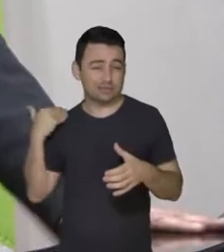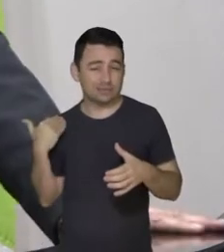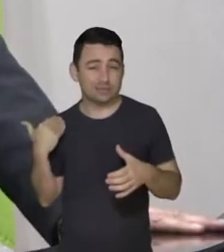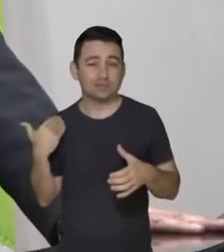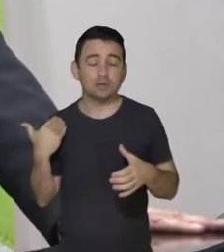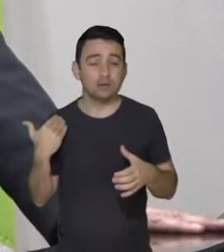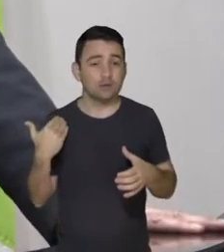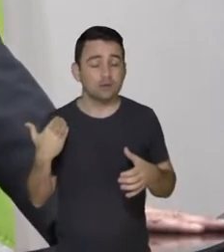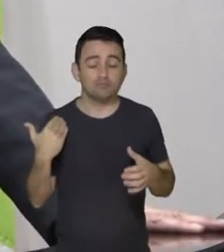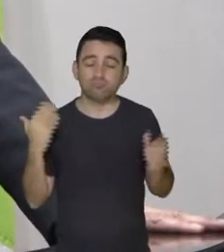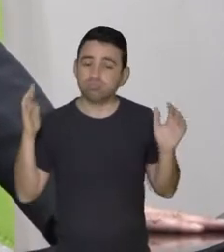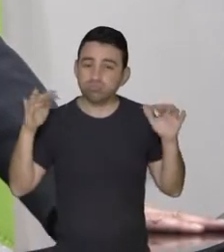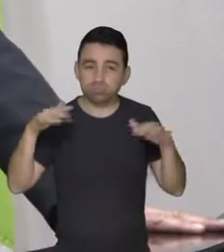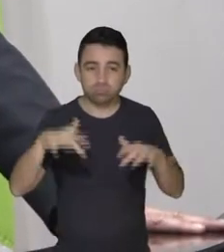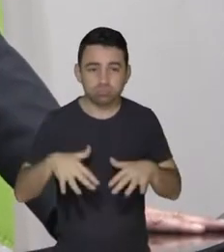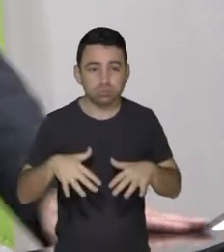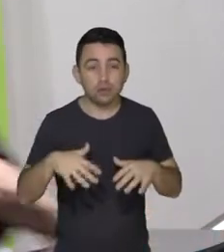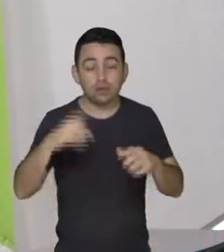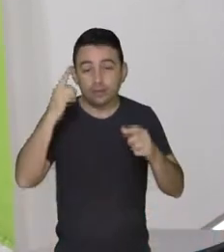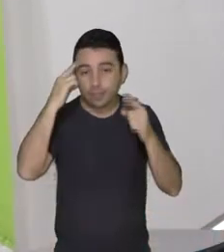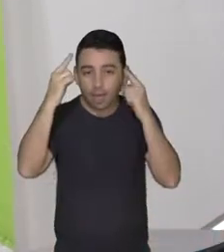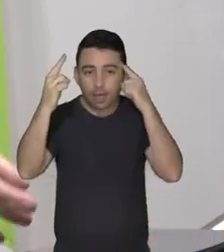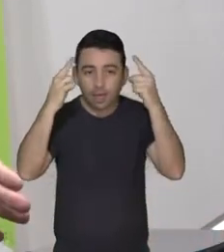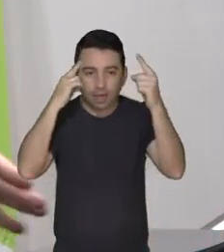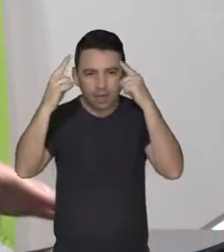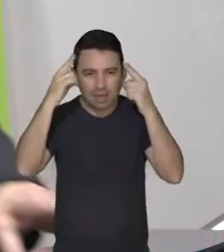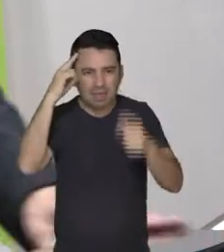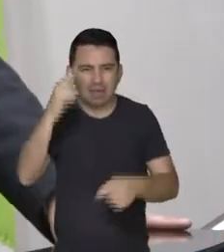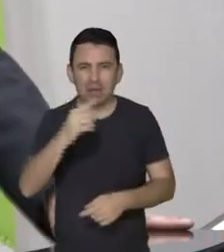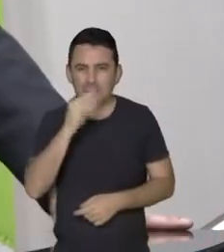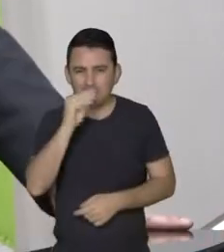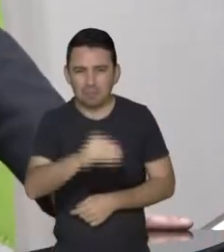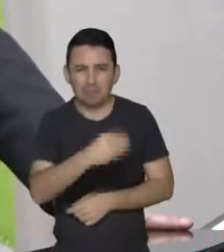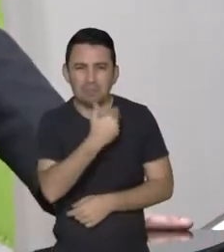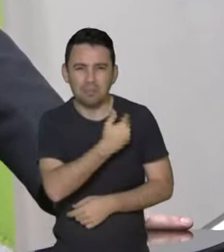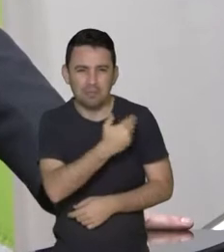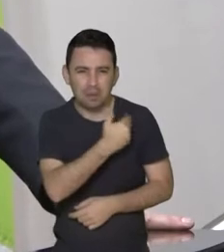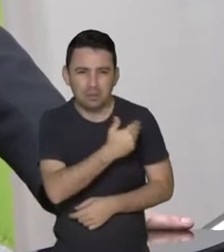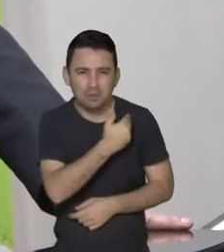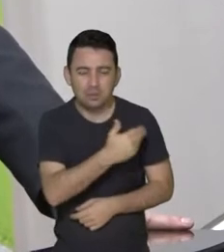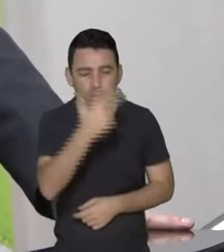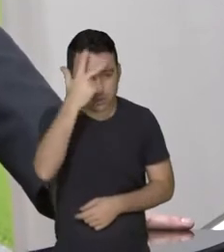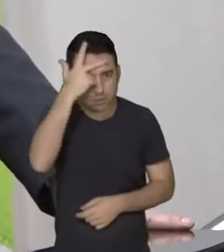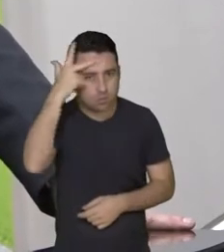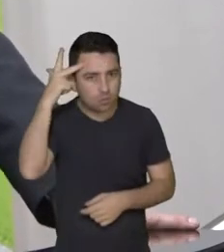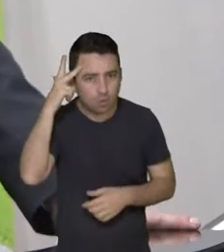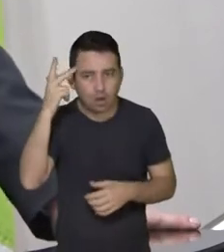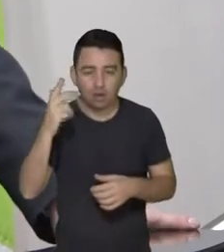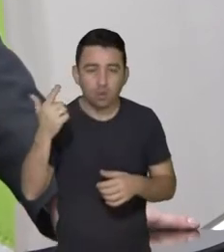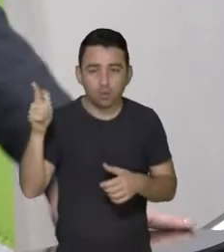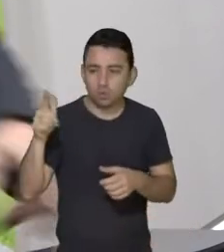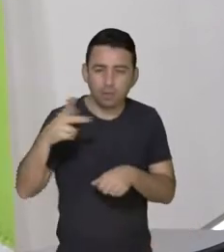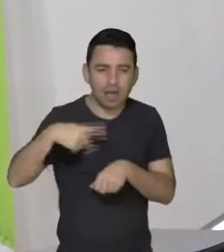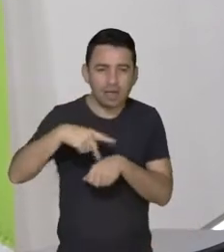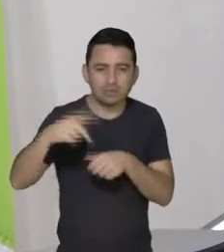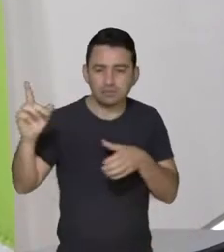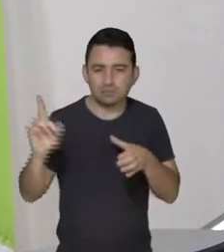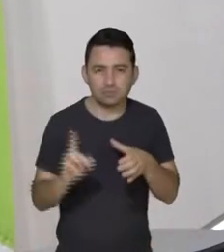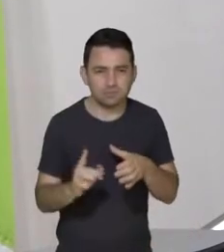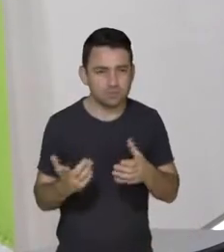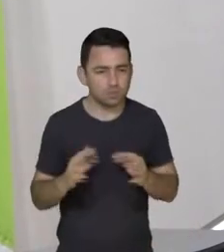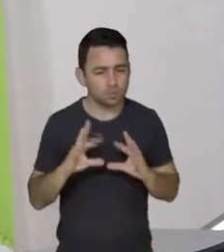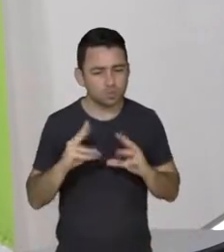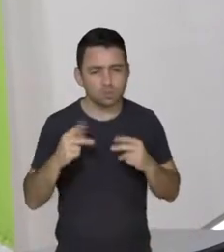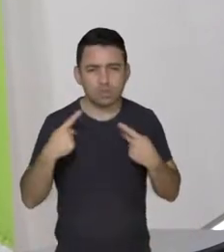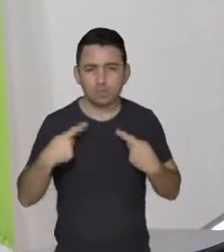proliferar infelizmente ideias discriminatórias em relação a Imigrantes quando somos todos seres